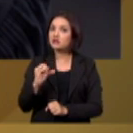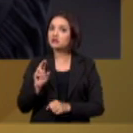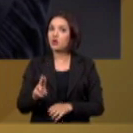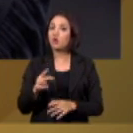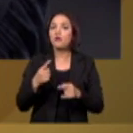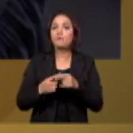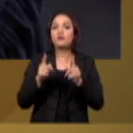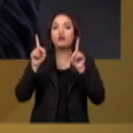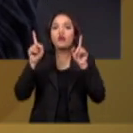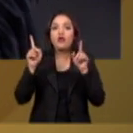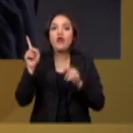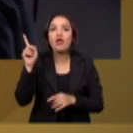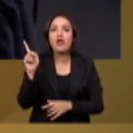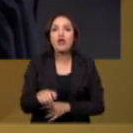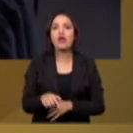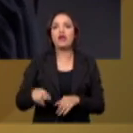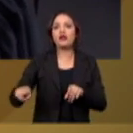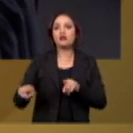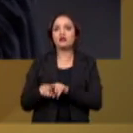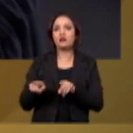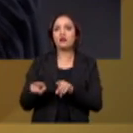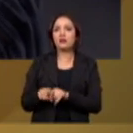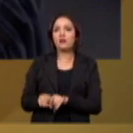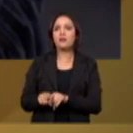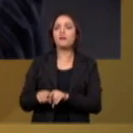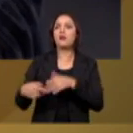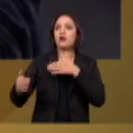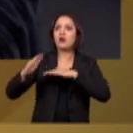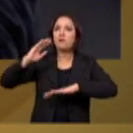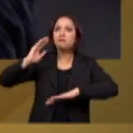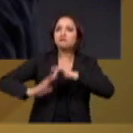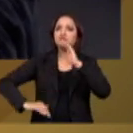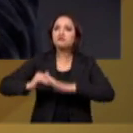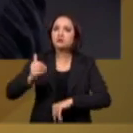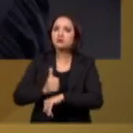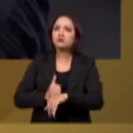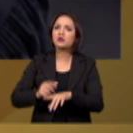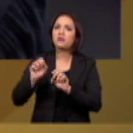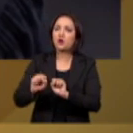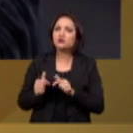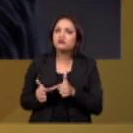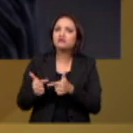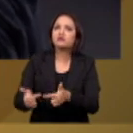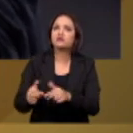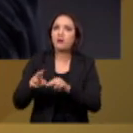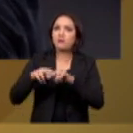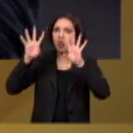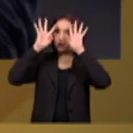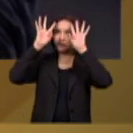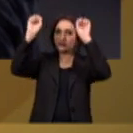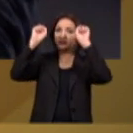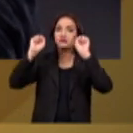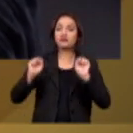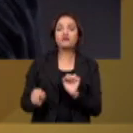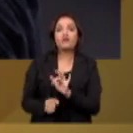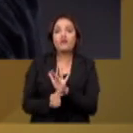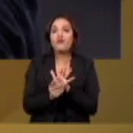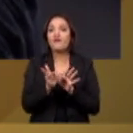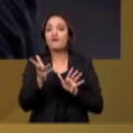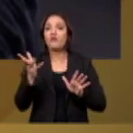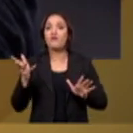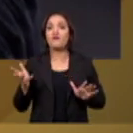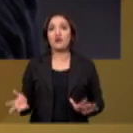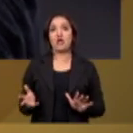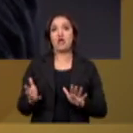instrumentalmente vocacionado a tornar efetivo exercício por essa outra cor das múltiplas e